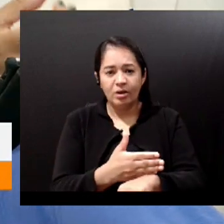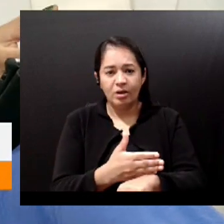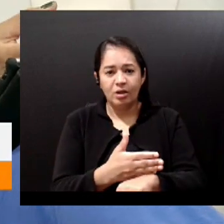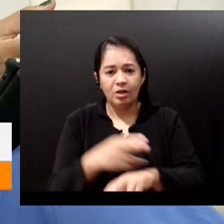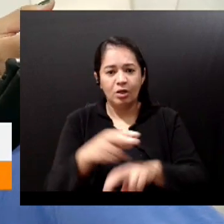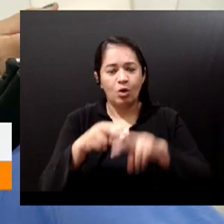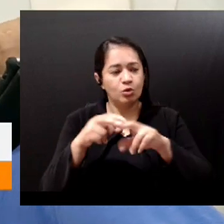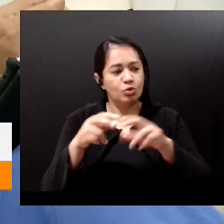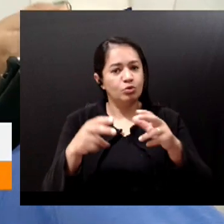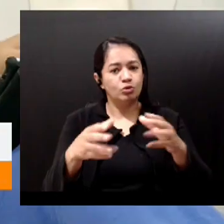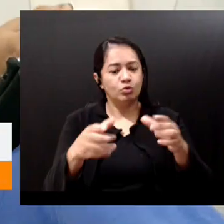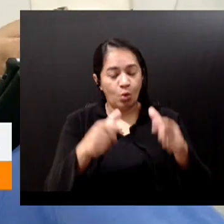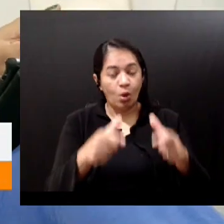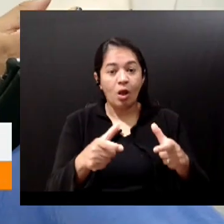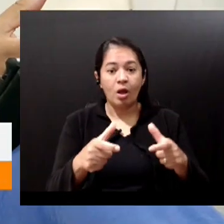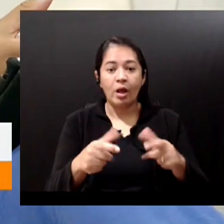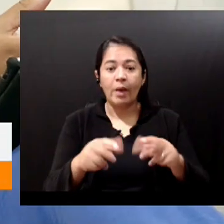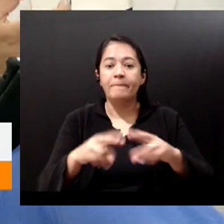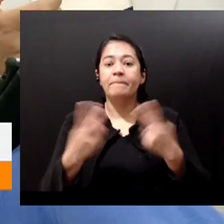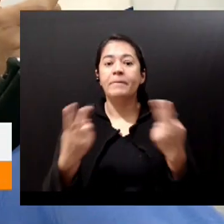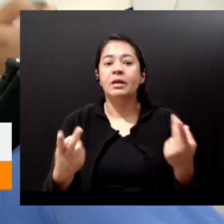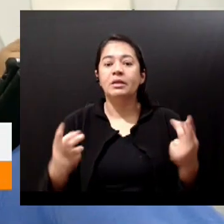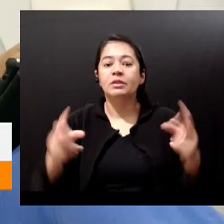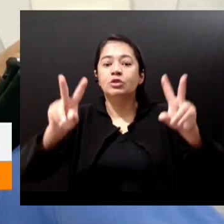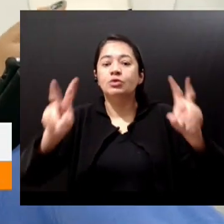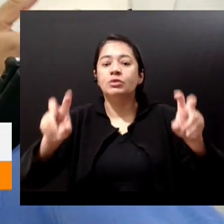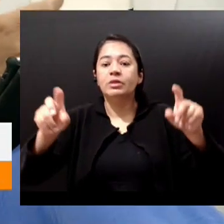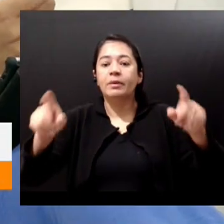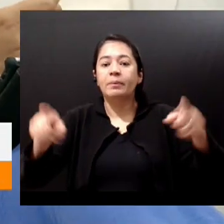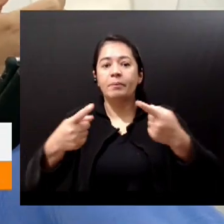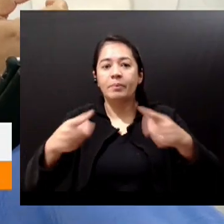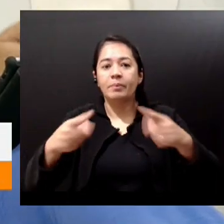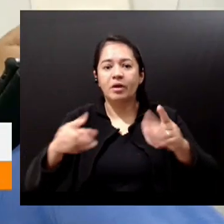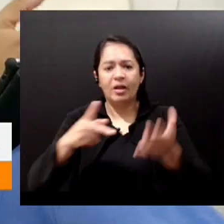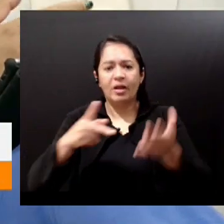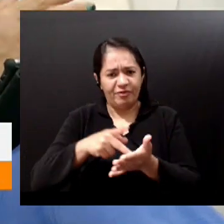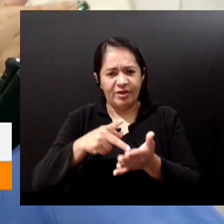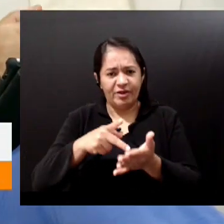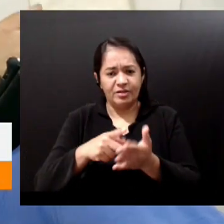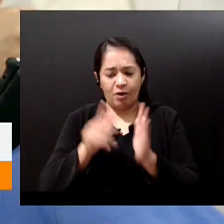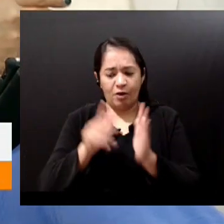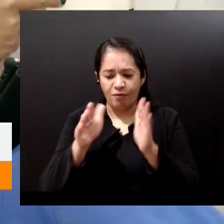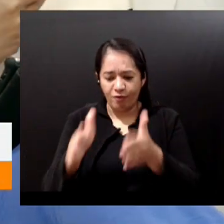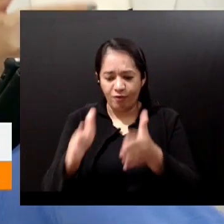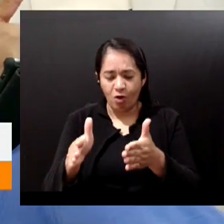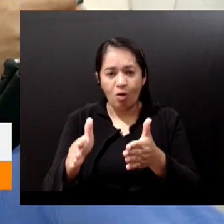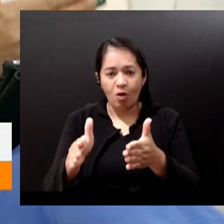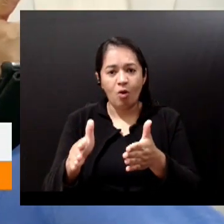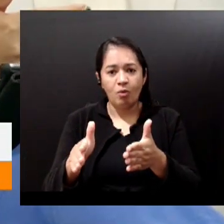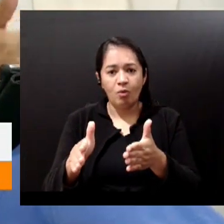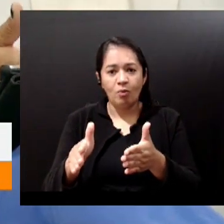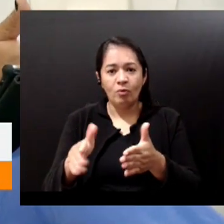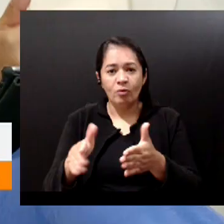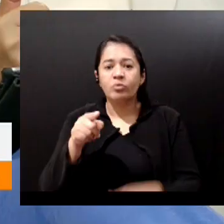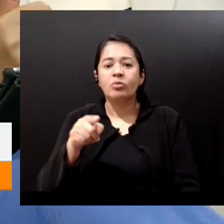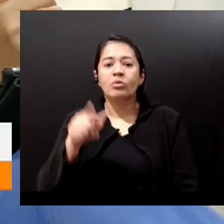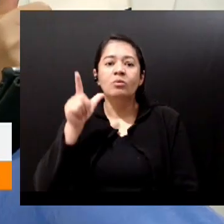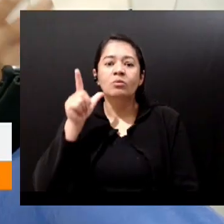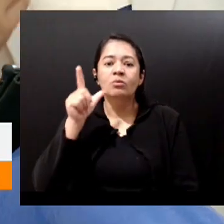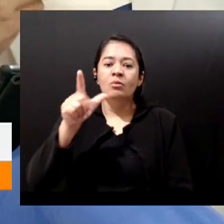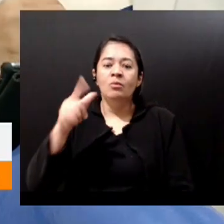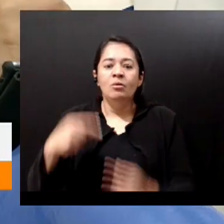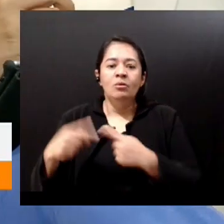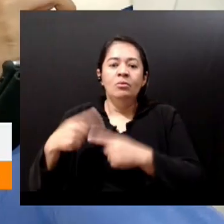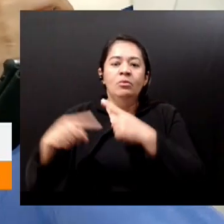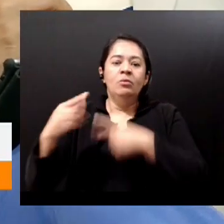questão da música, ela realmente traz um foco, uma concentração, você consegue desempenhar melhor o seu